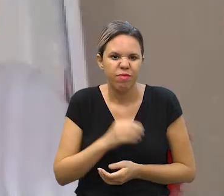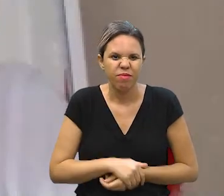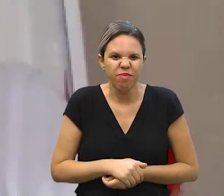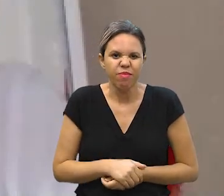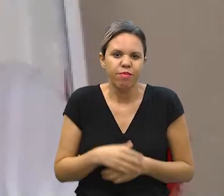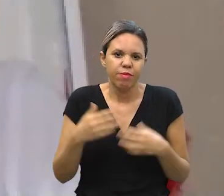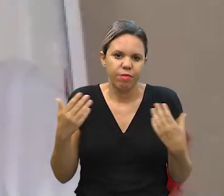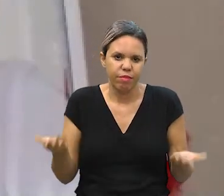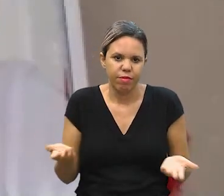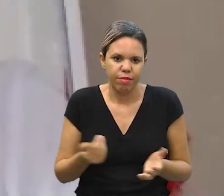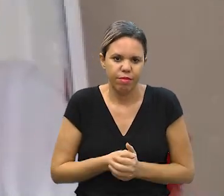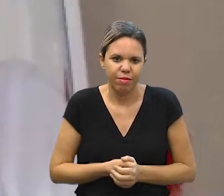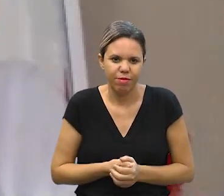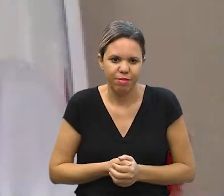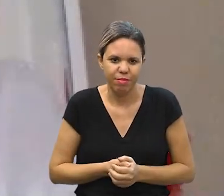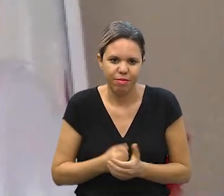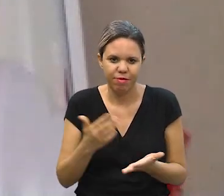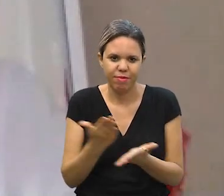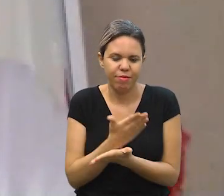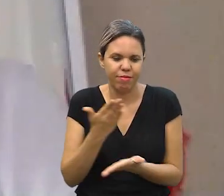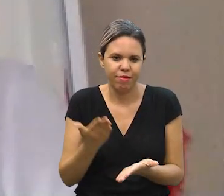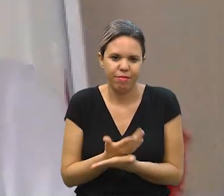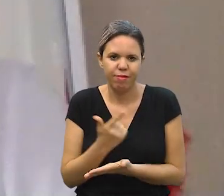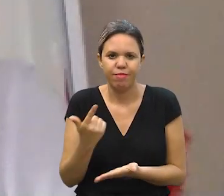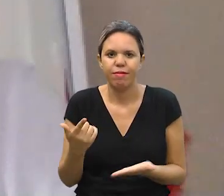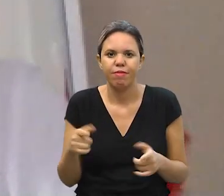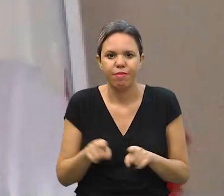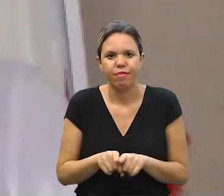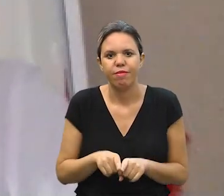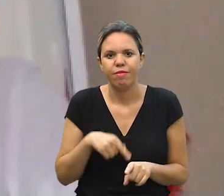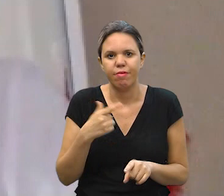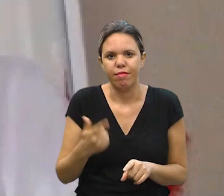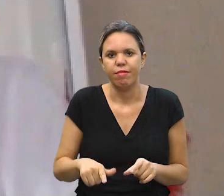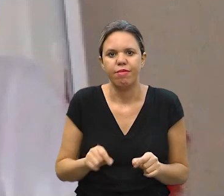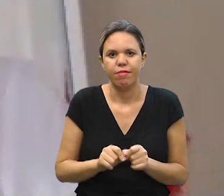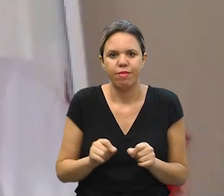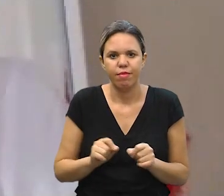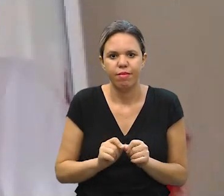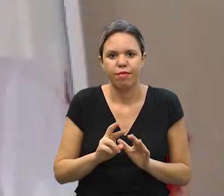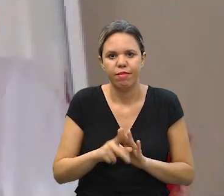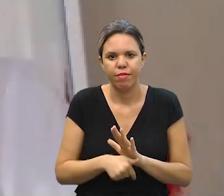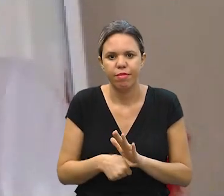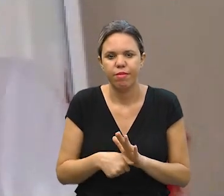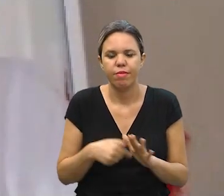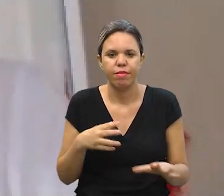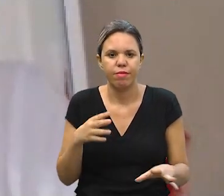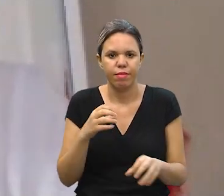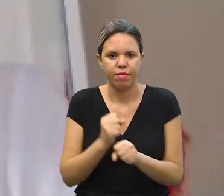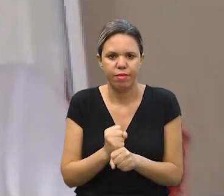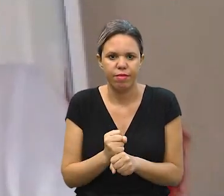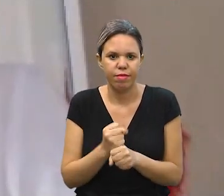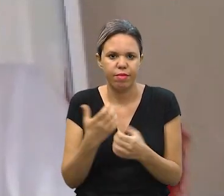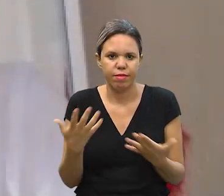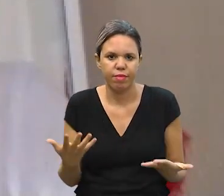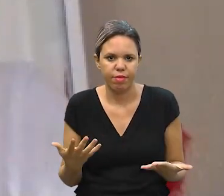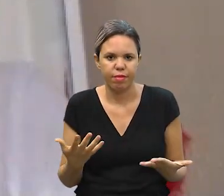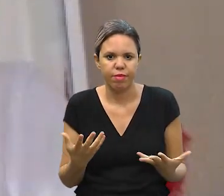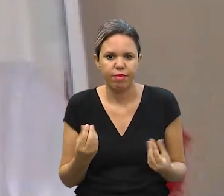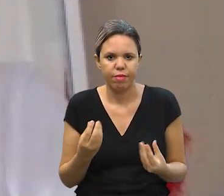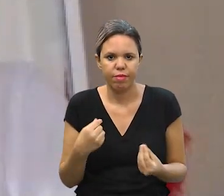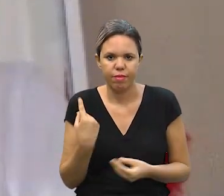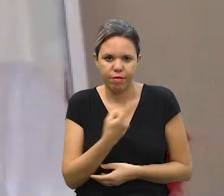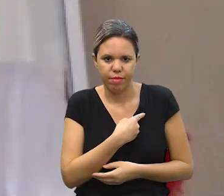oportunidade. Então, esse livro é mais um dos que se somam aos muitos